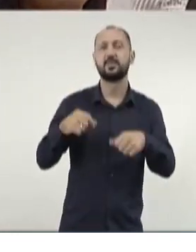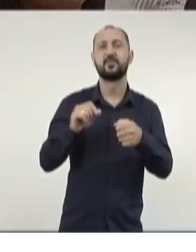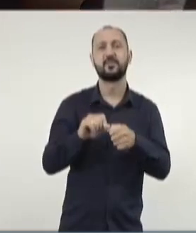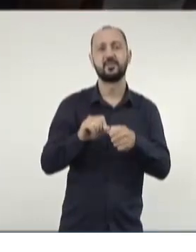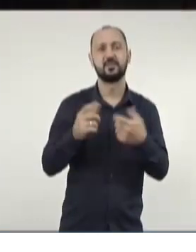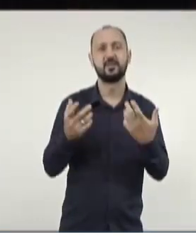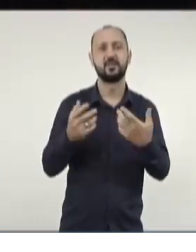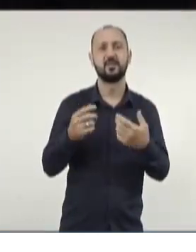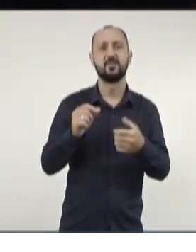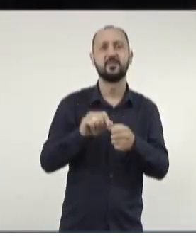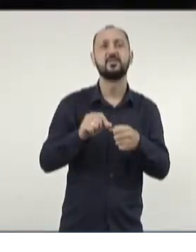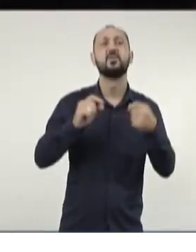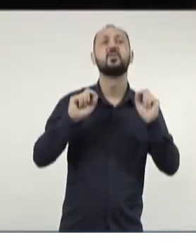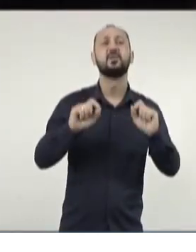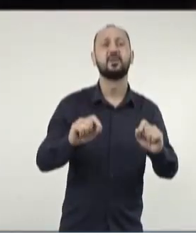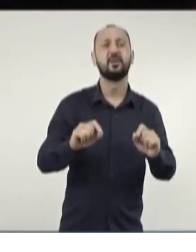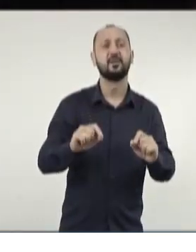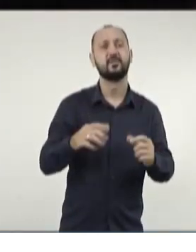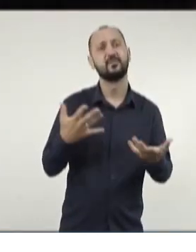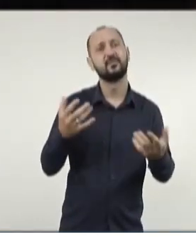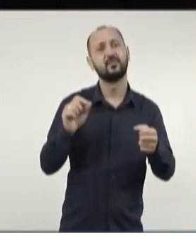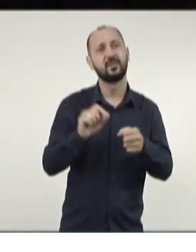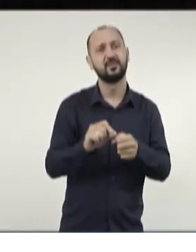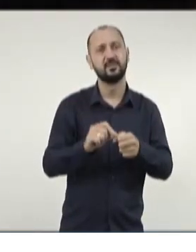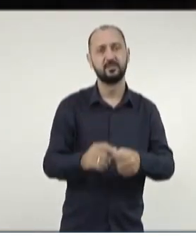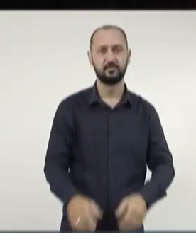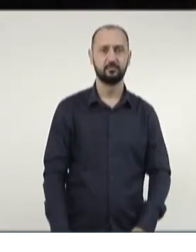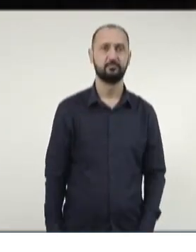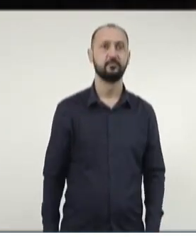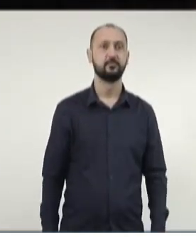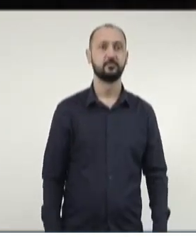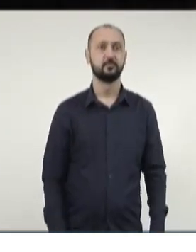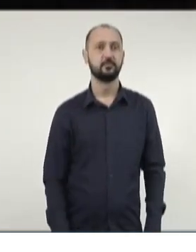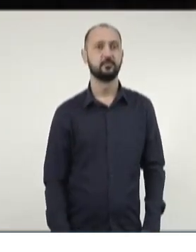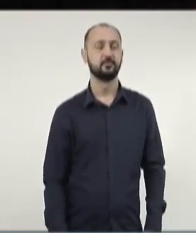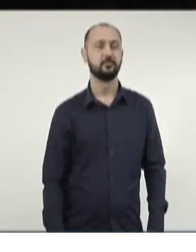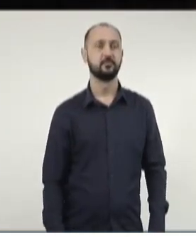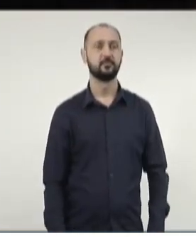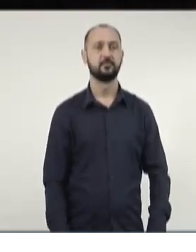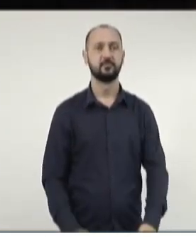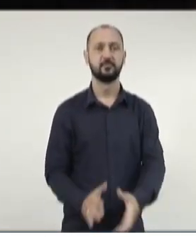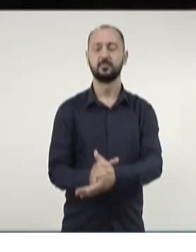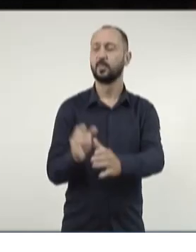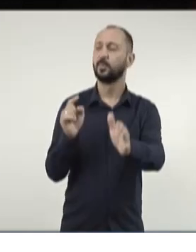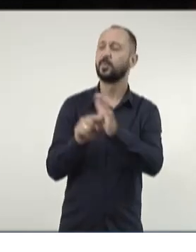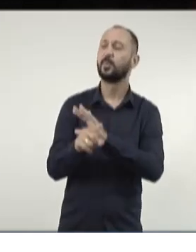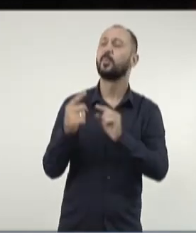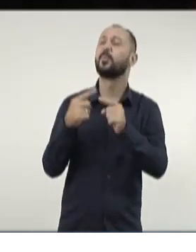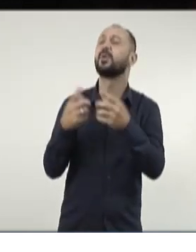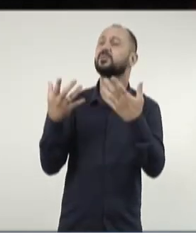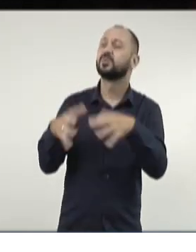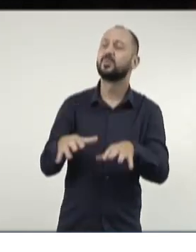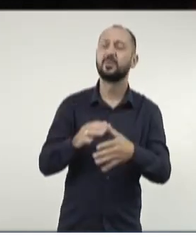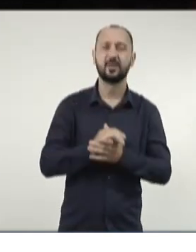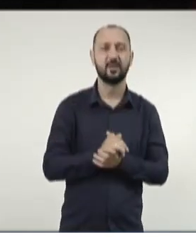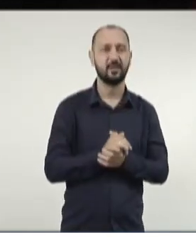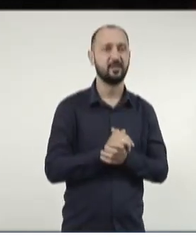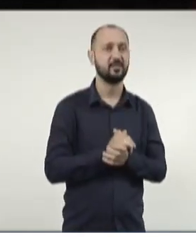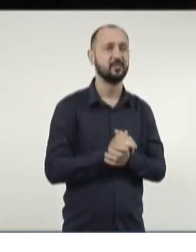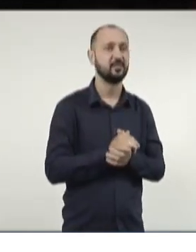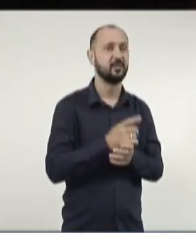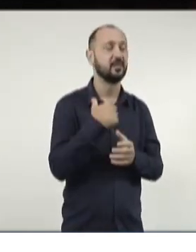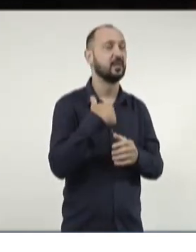fazer, e aí eu vou fazer o quê? Vou fazer, né? E aí eu perguntei, mas por que a senhora não quer? E